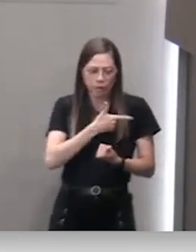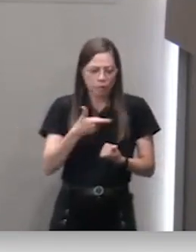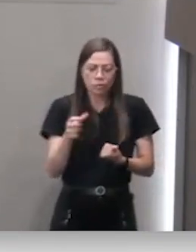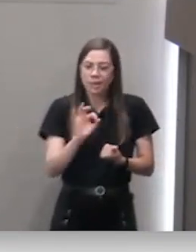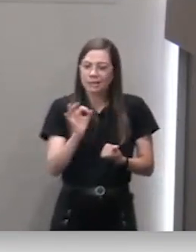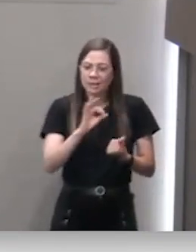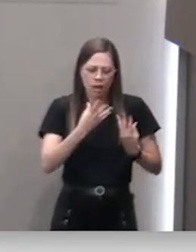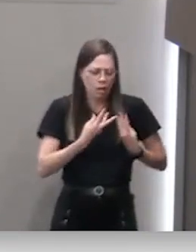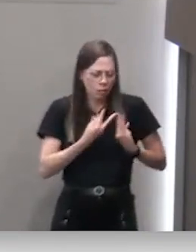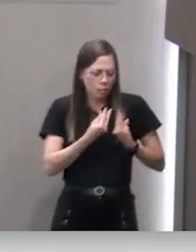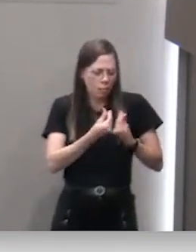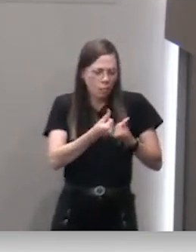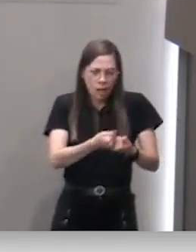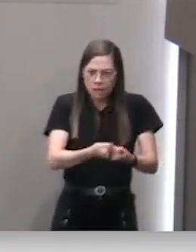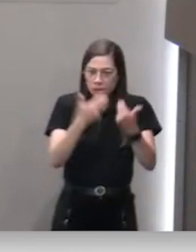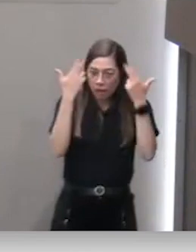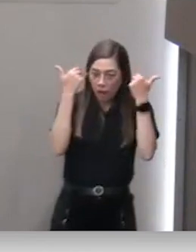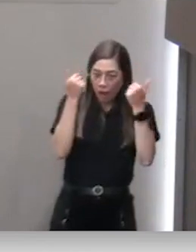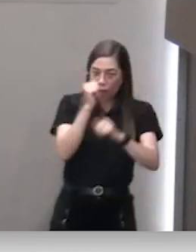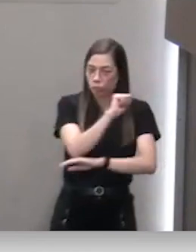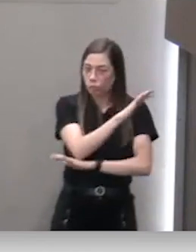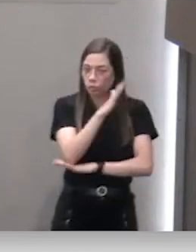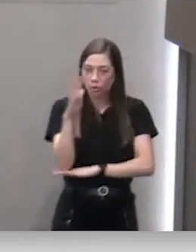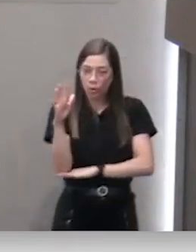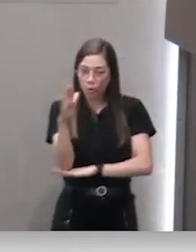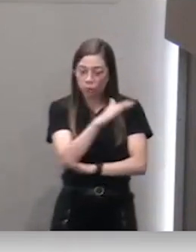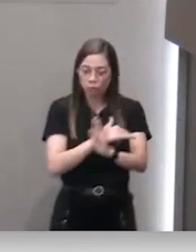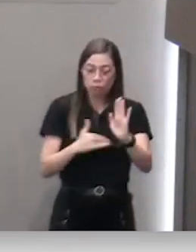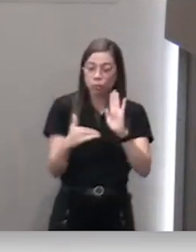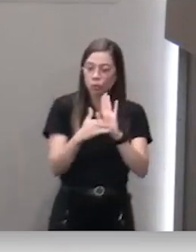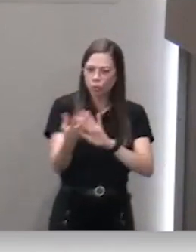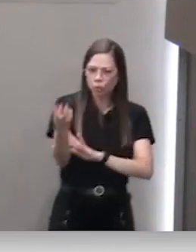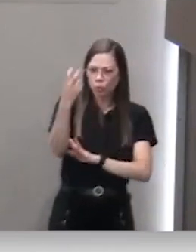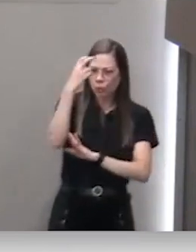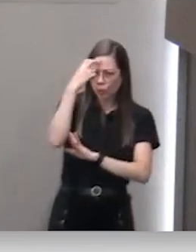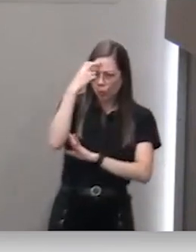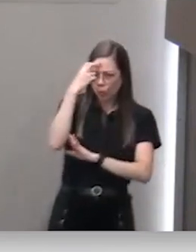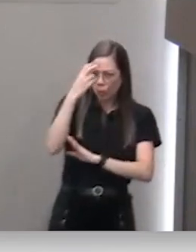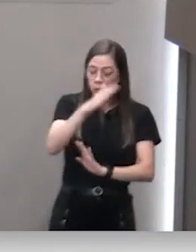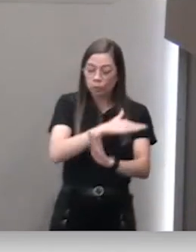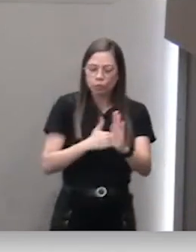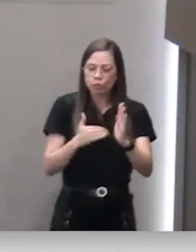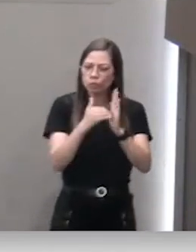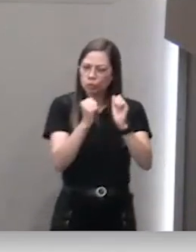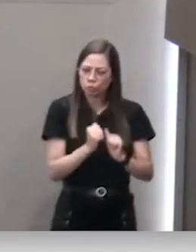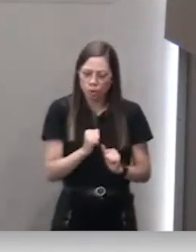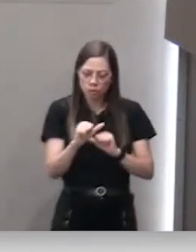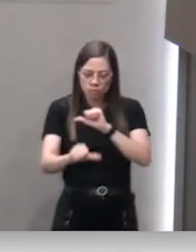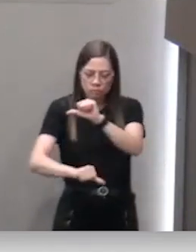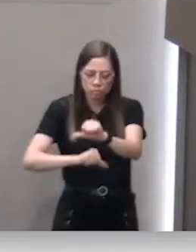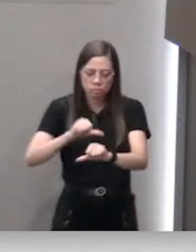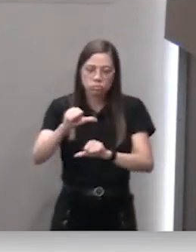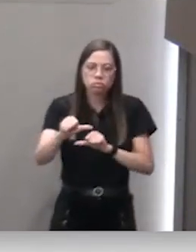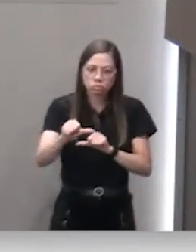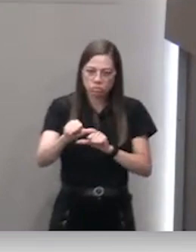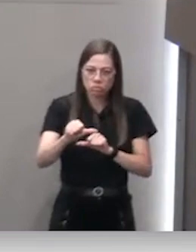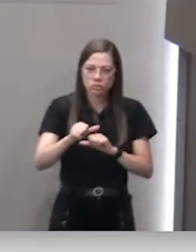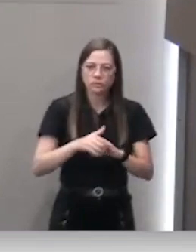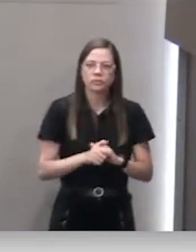com a essência da natureza. Tudo é cultural. Tudo pode ser transformado. Né?